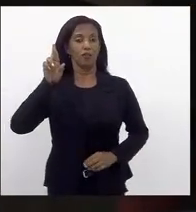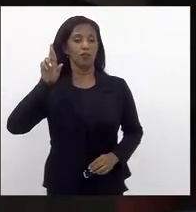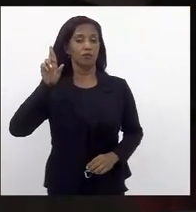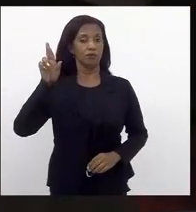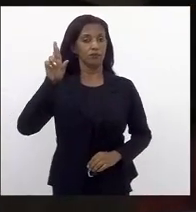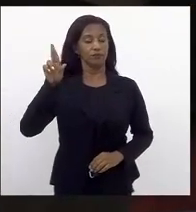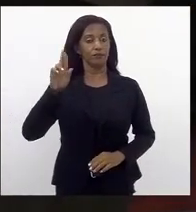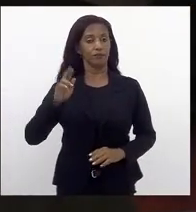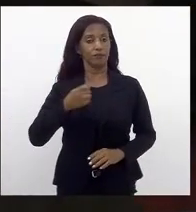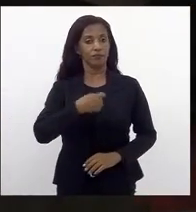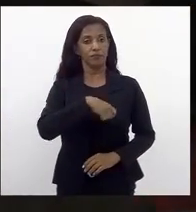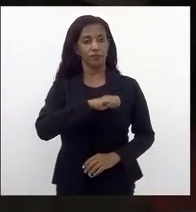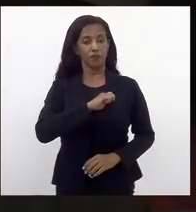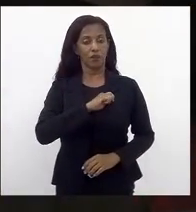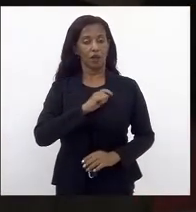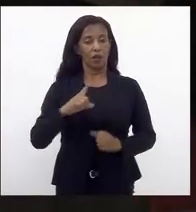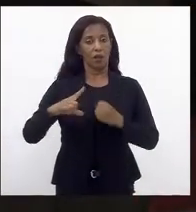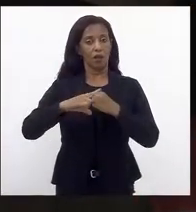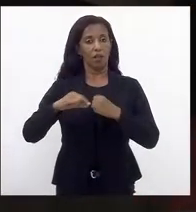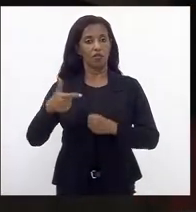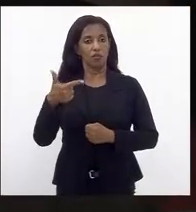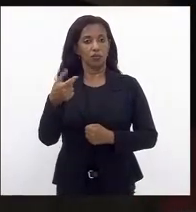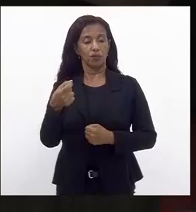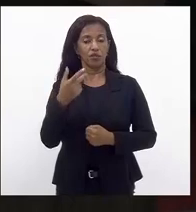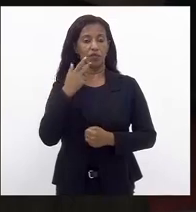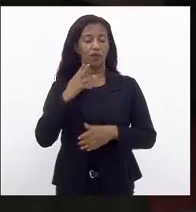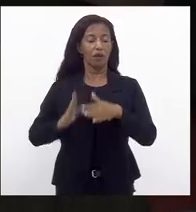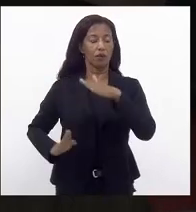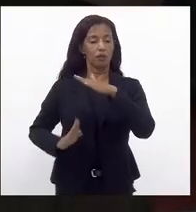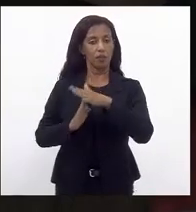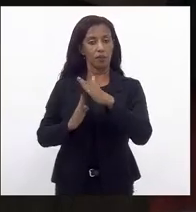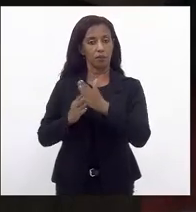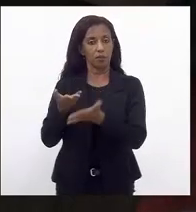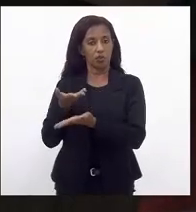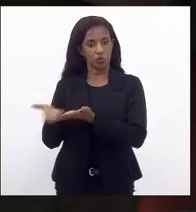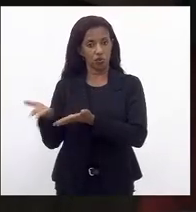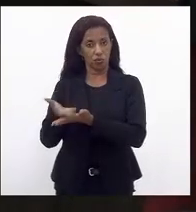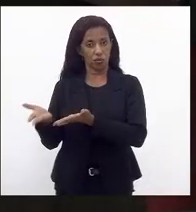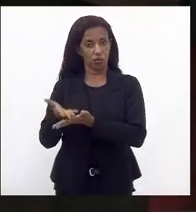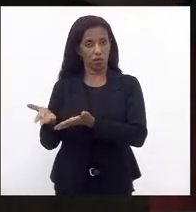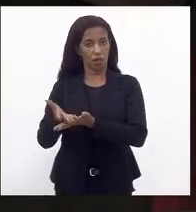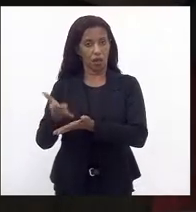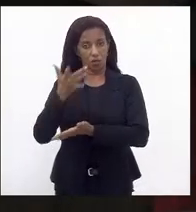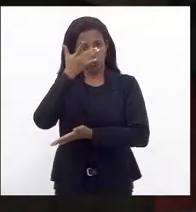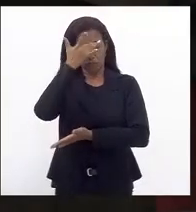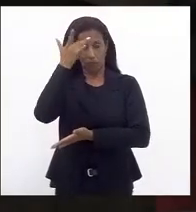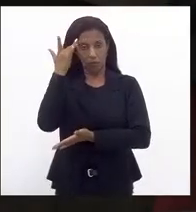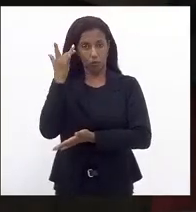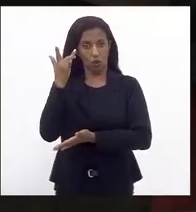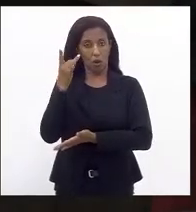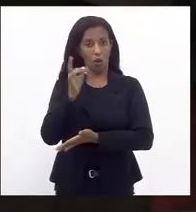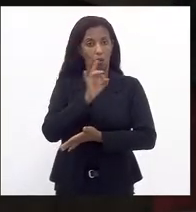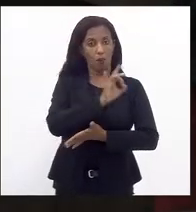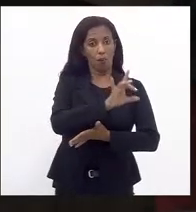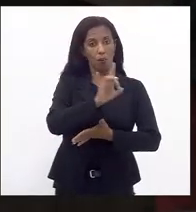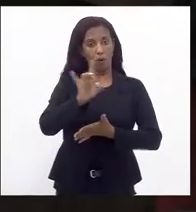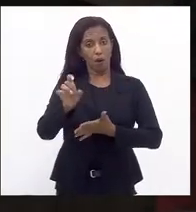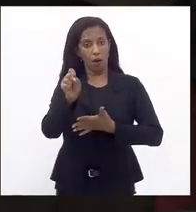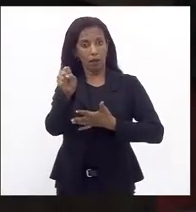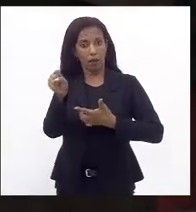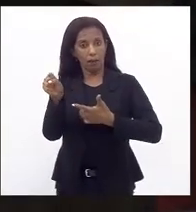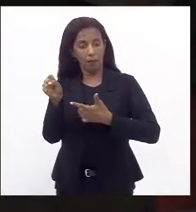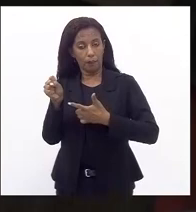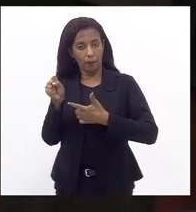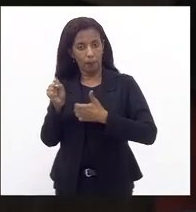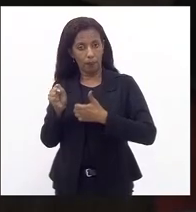20 dizendo qual o limite de gastos de pessoal poder mas também a